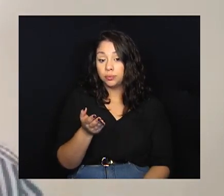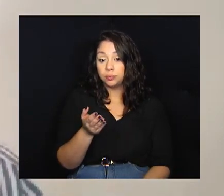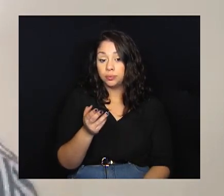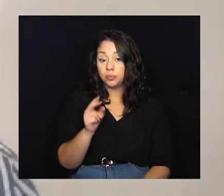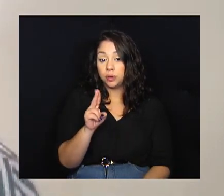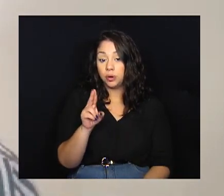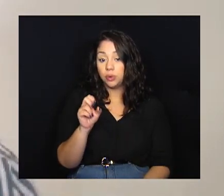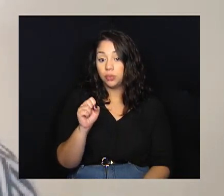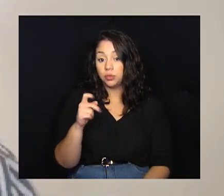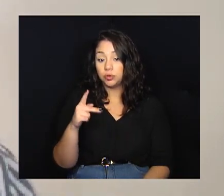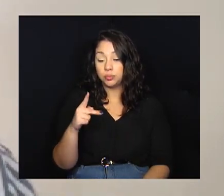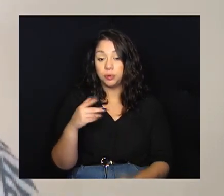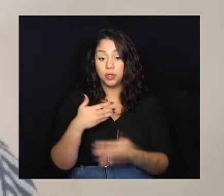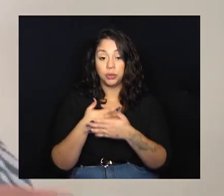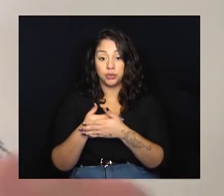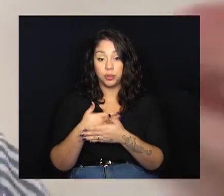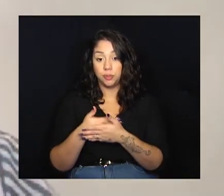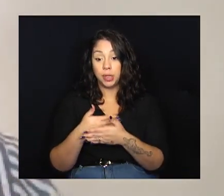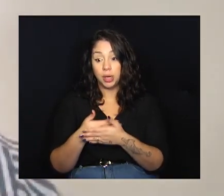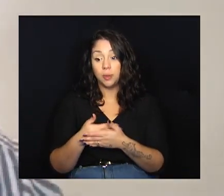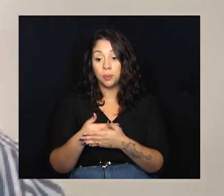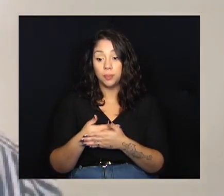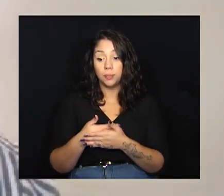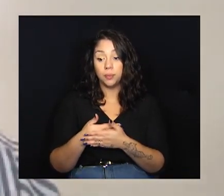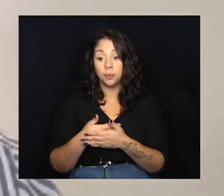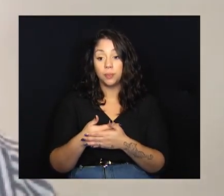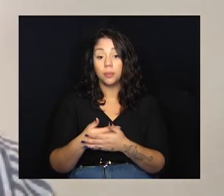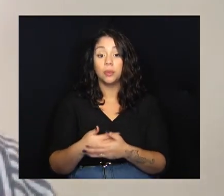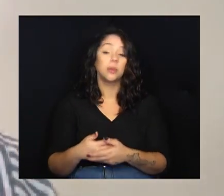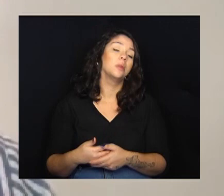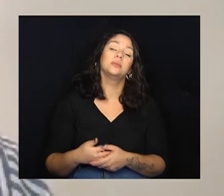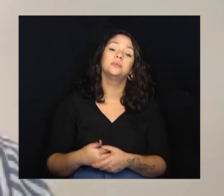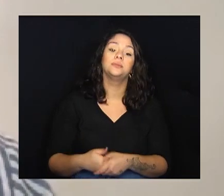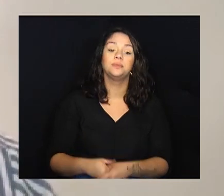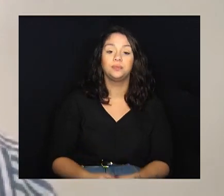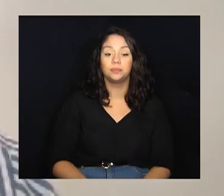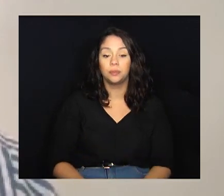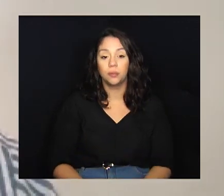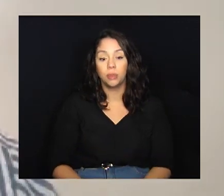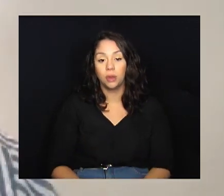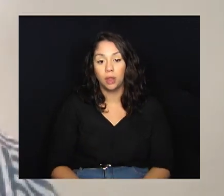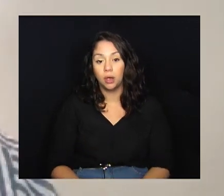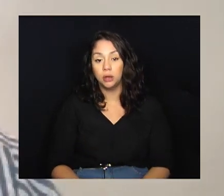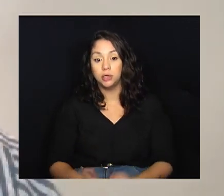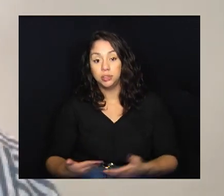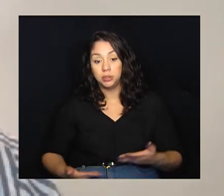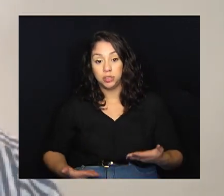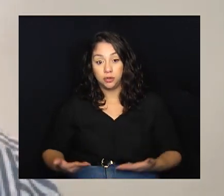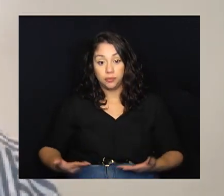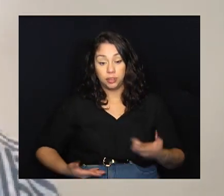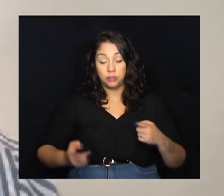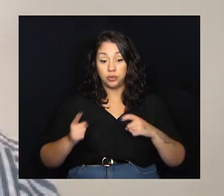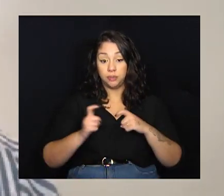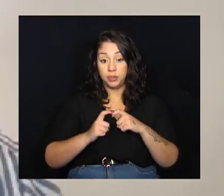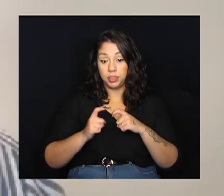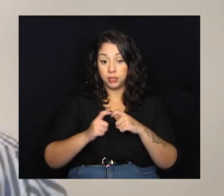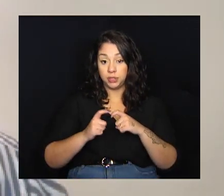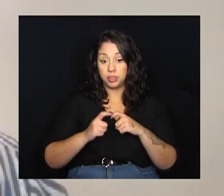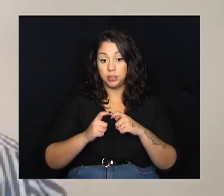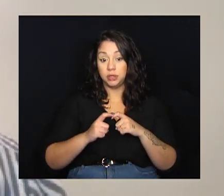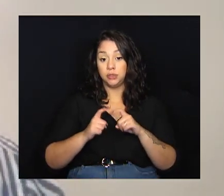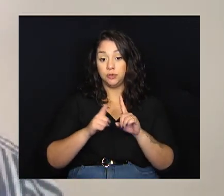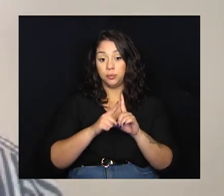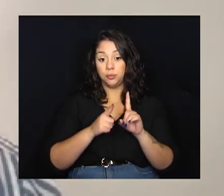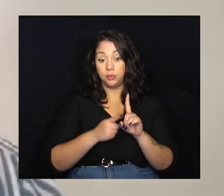que eu trabalho aqui é a oferta de parte desse serviço de medicina reprodutiva e de genética reprodutiva